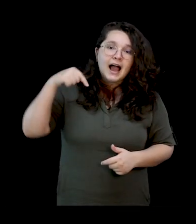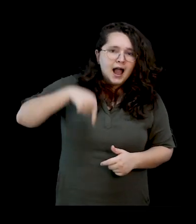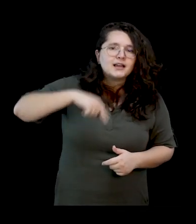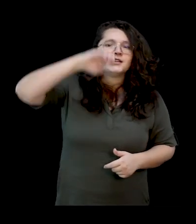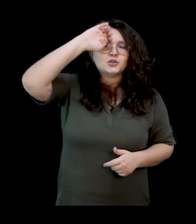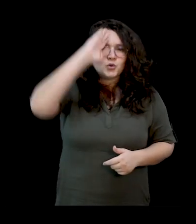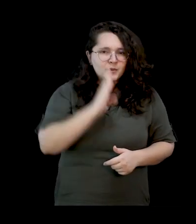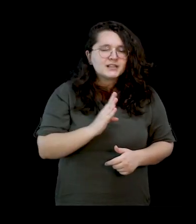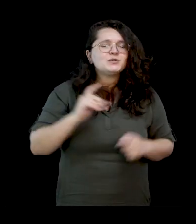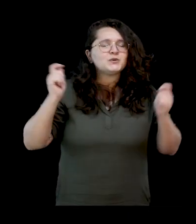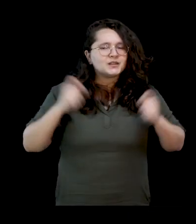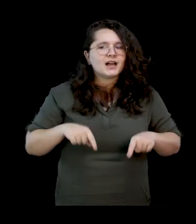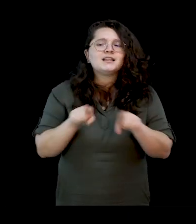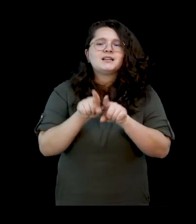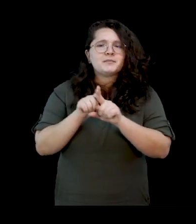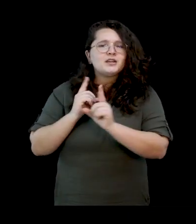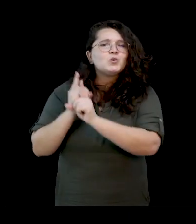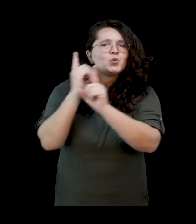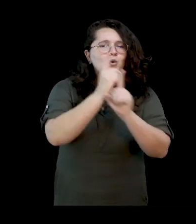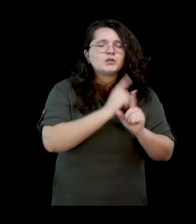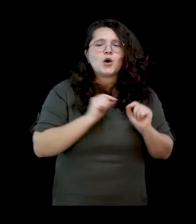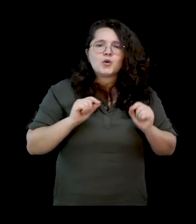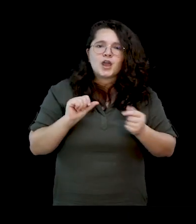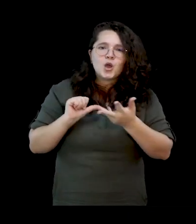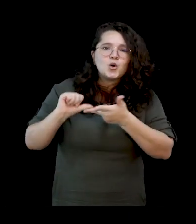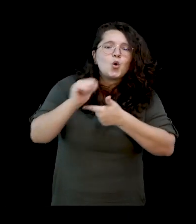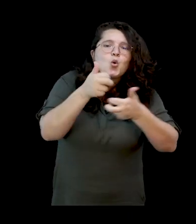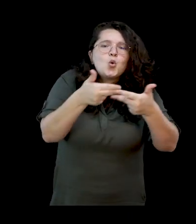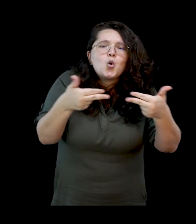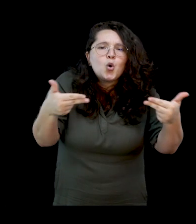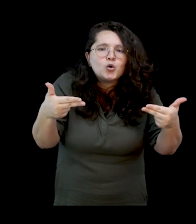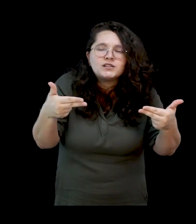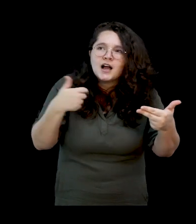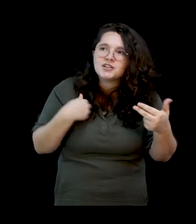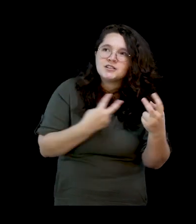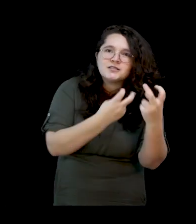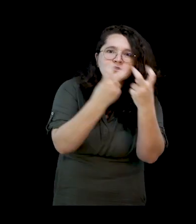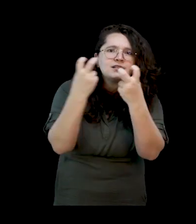mesmo num país como o Brasil, a gente pode encontrar